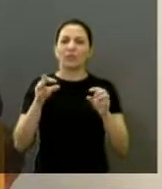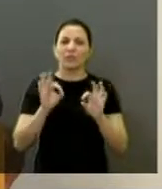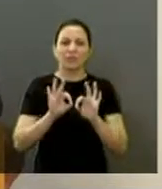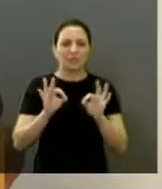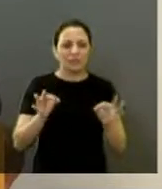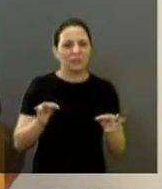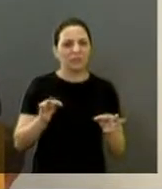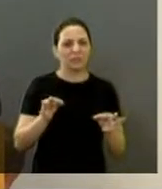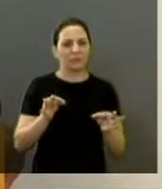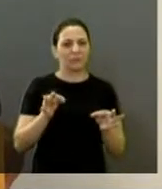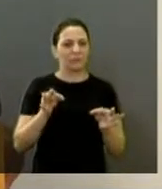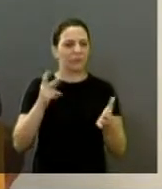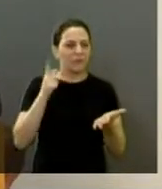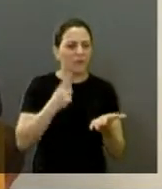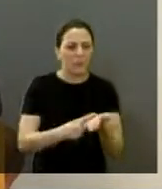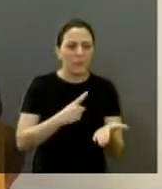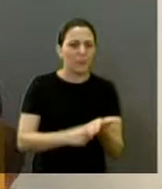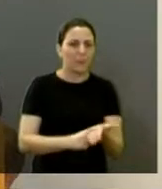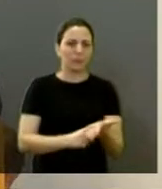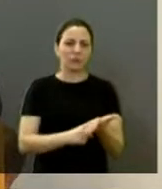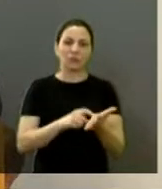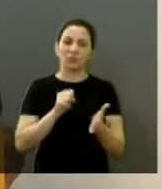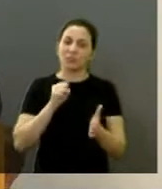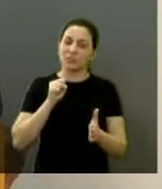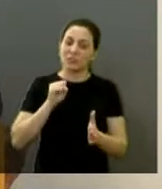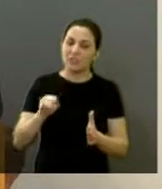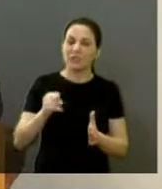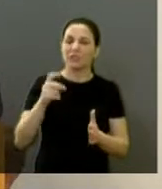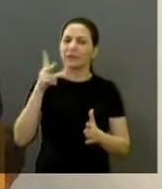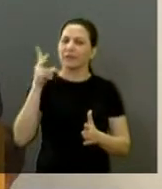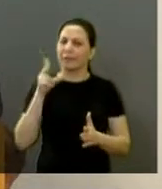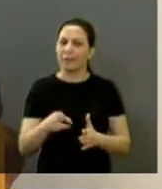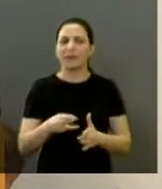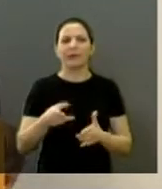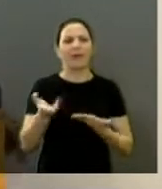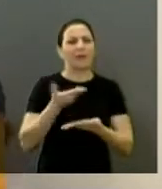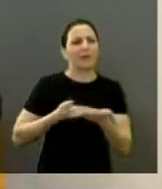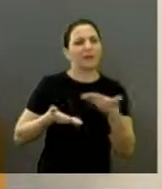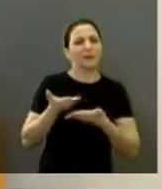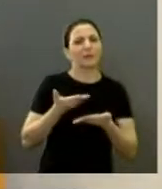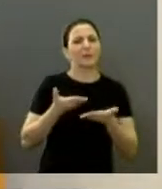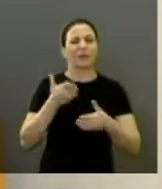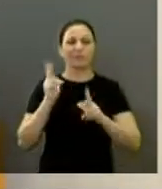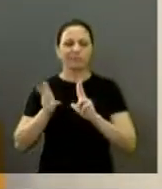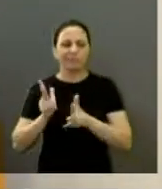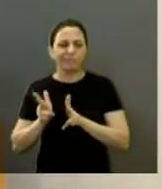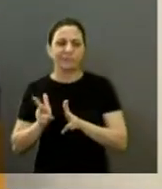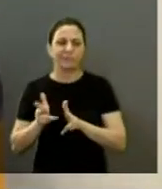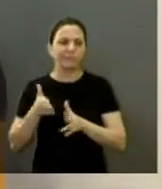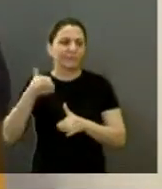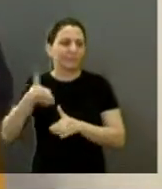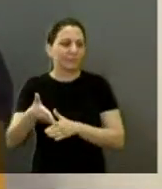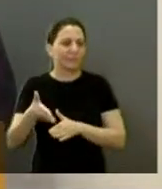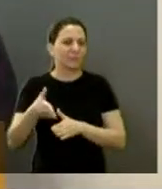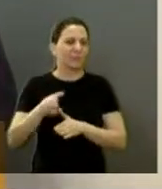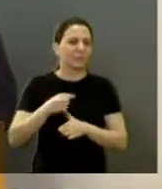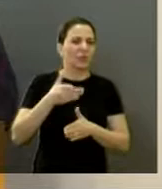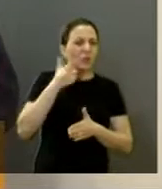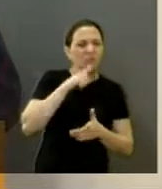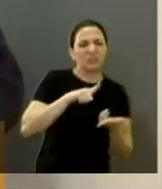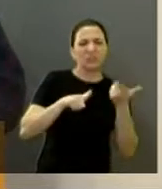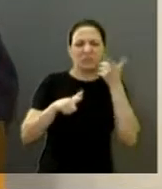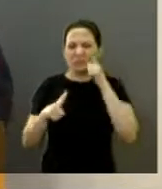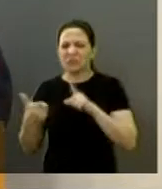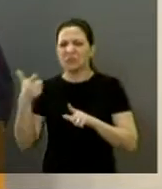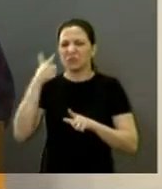se você não quer romper vai lá e dialoga mas a forma que foi feito eu não consegui isso não consegui aquilo